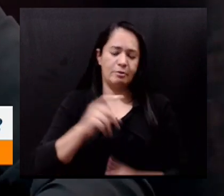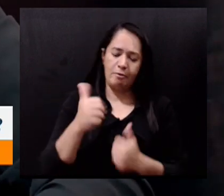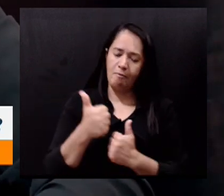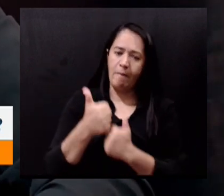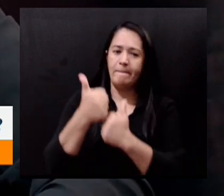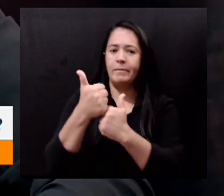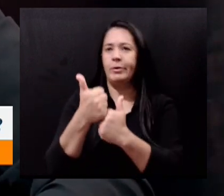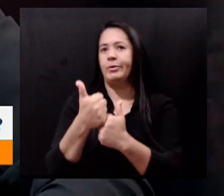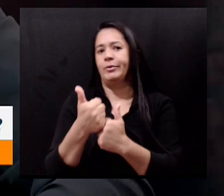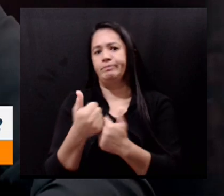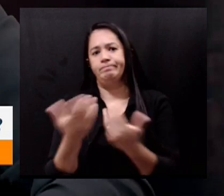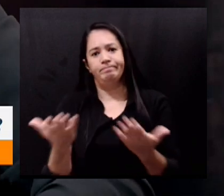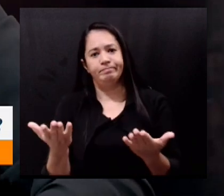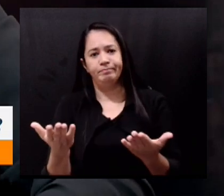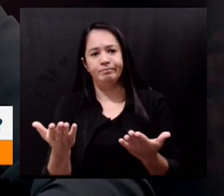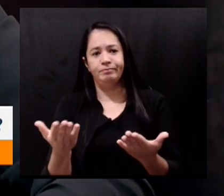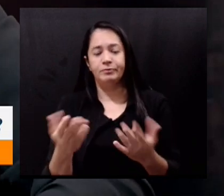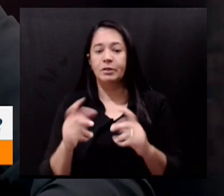enfim, é possível,